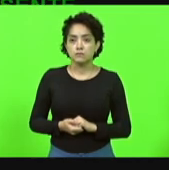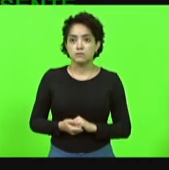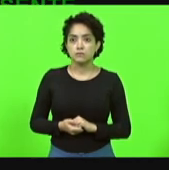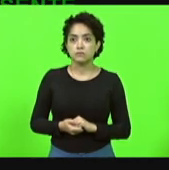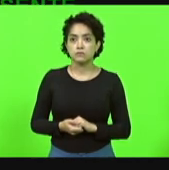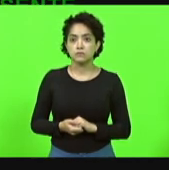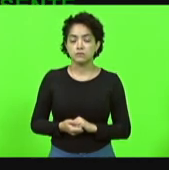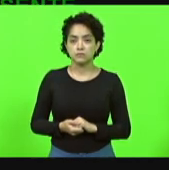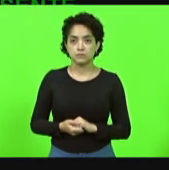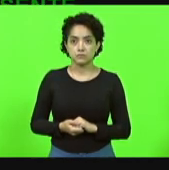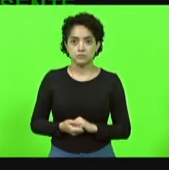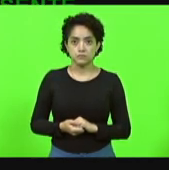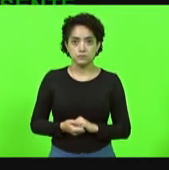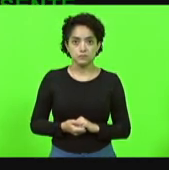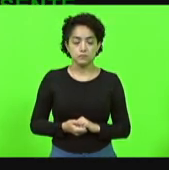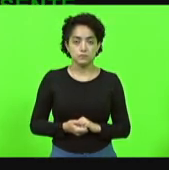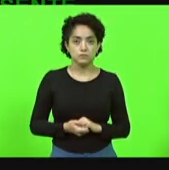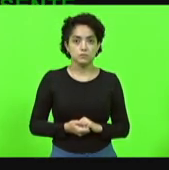Obrigado.